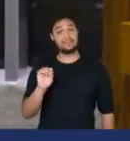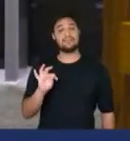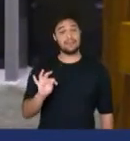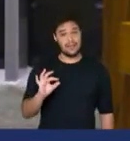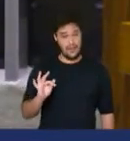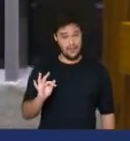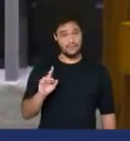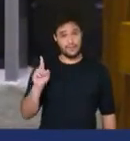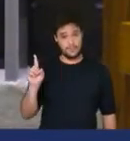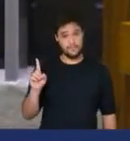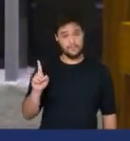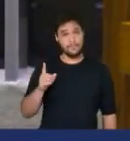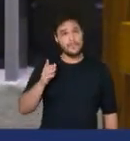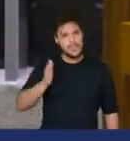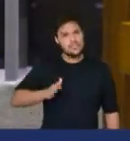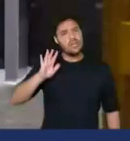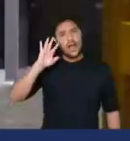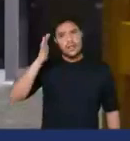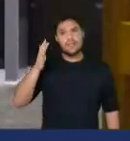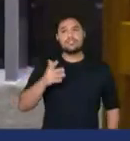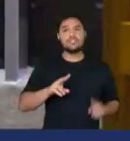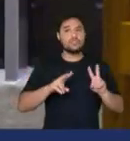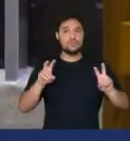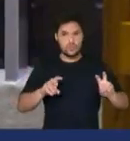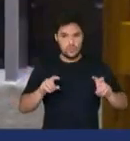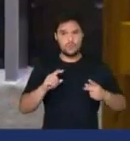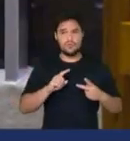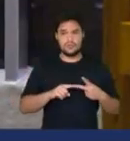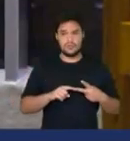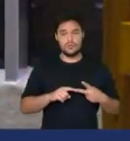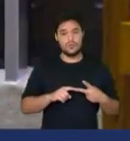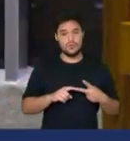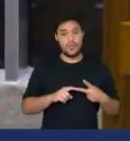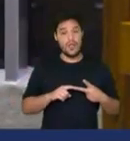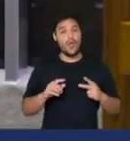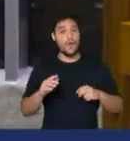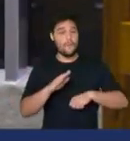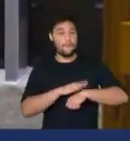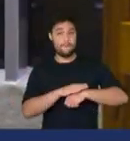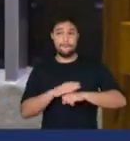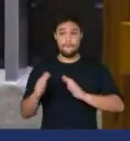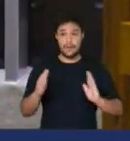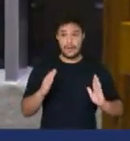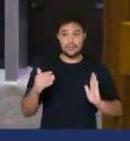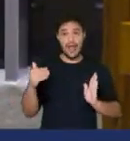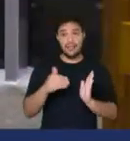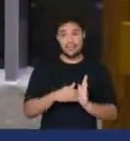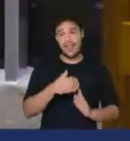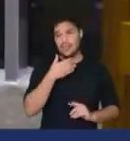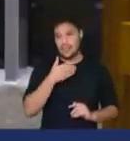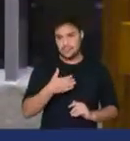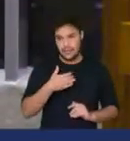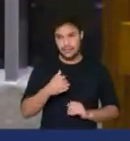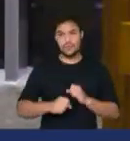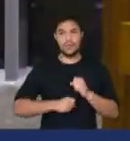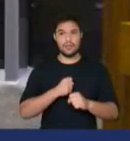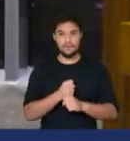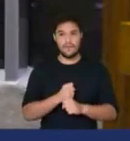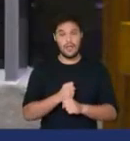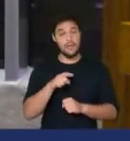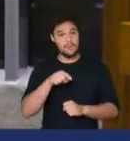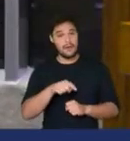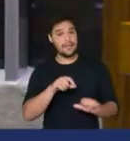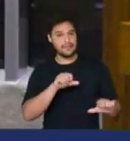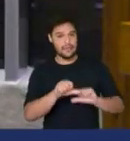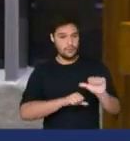Supremo Tribunal Federal, que já decidiu sobre essa questão, deu prazo até o final do ano que vem para que